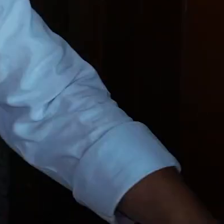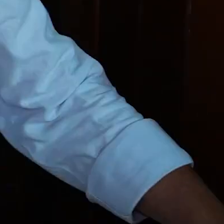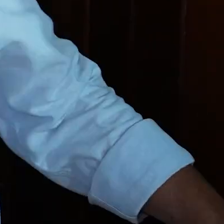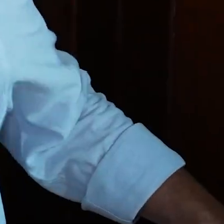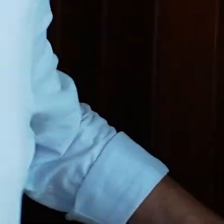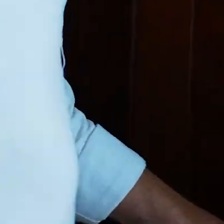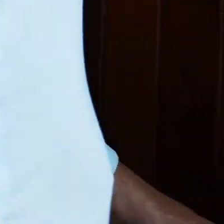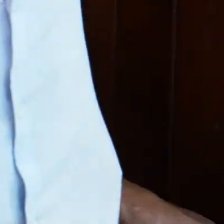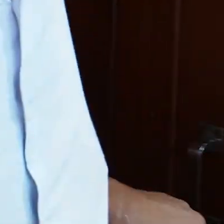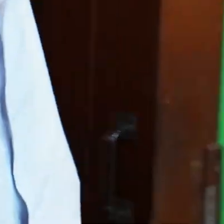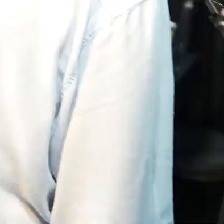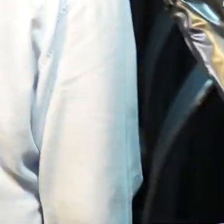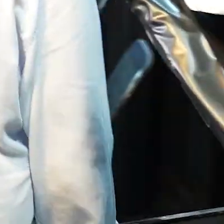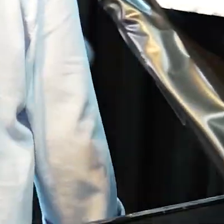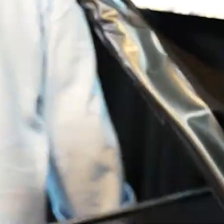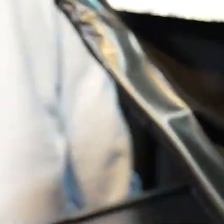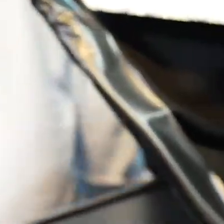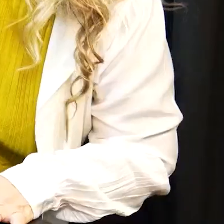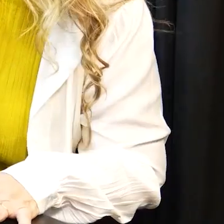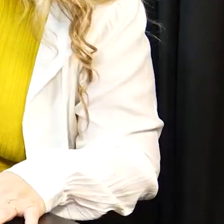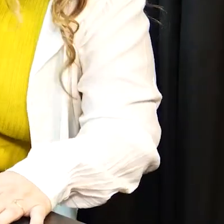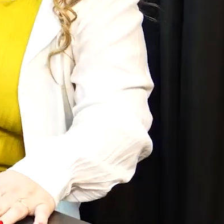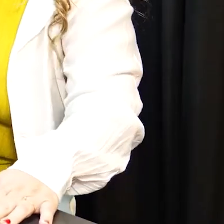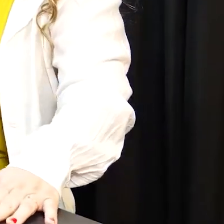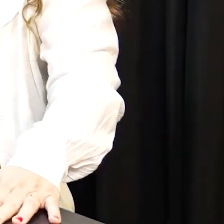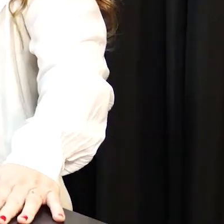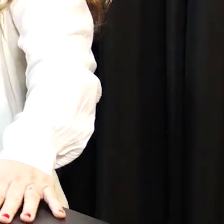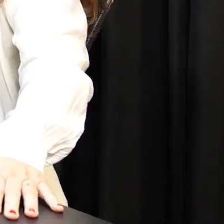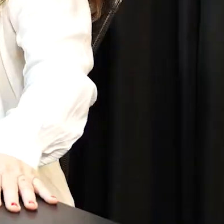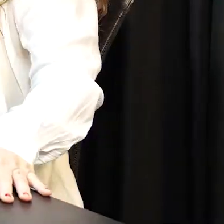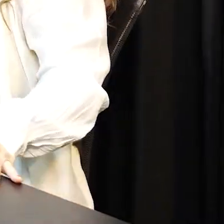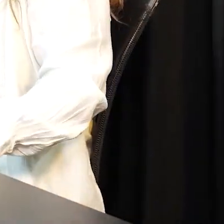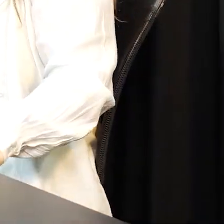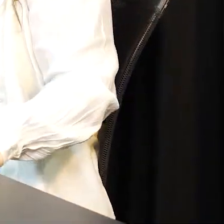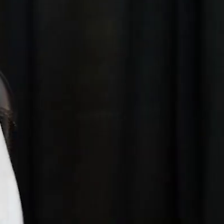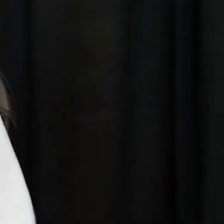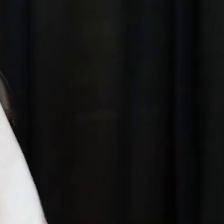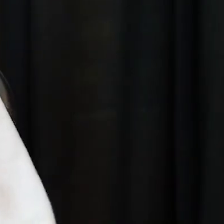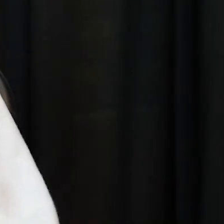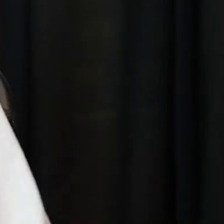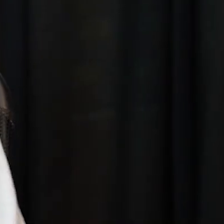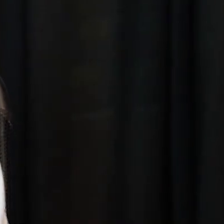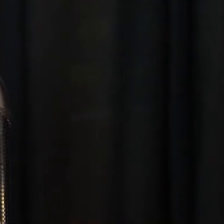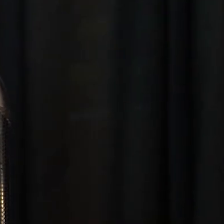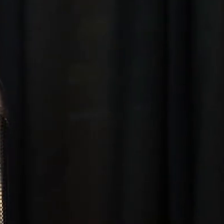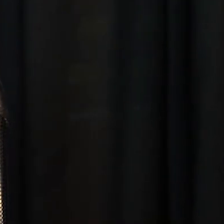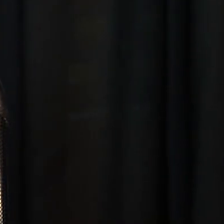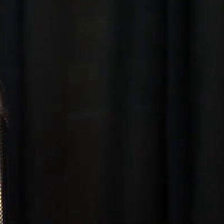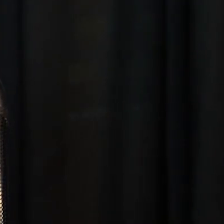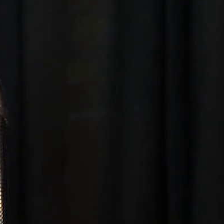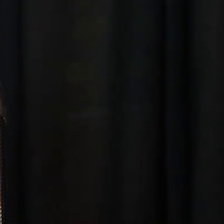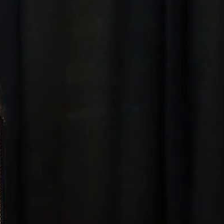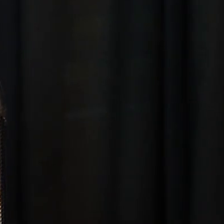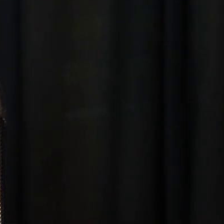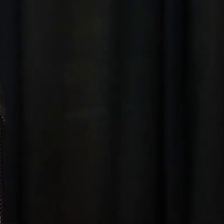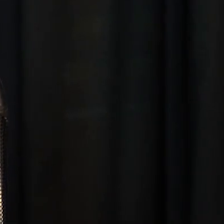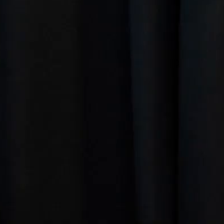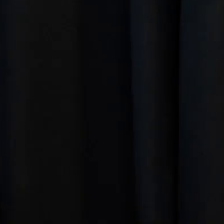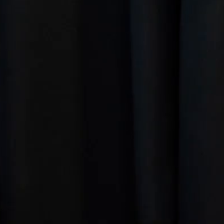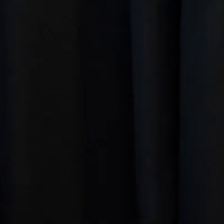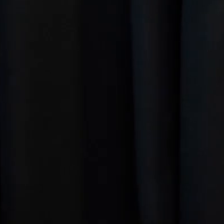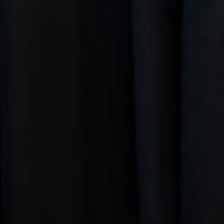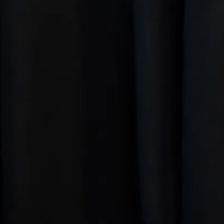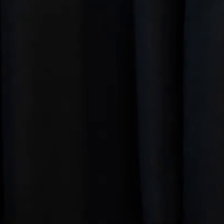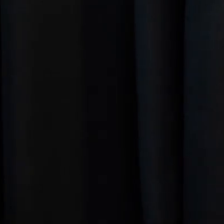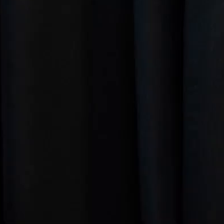Com convidamos você para prosear com a gente.